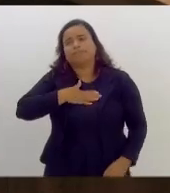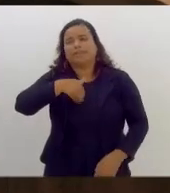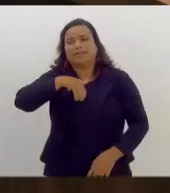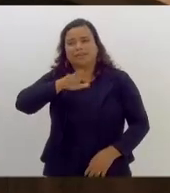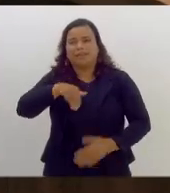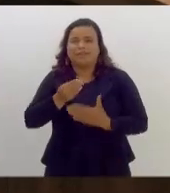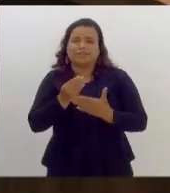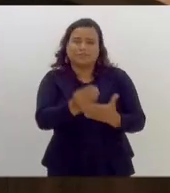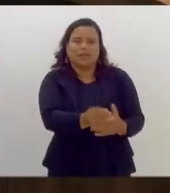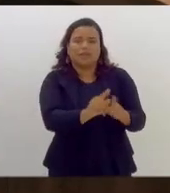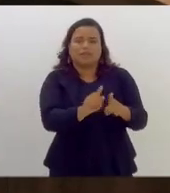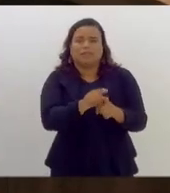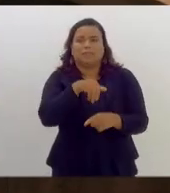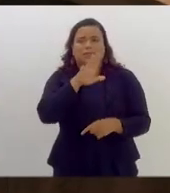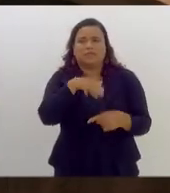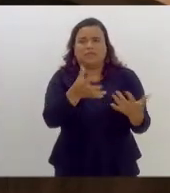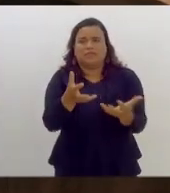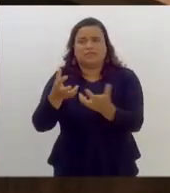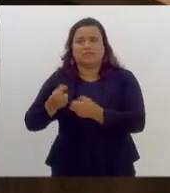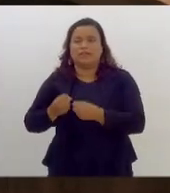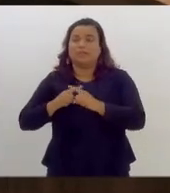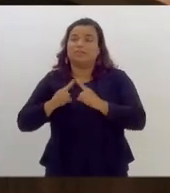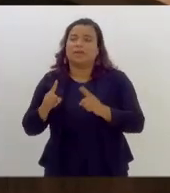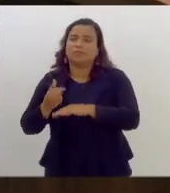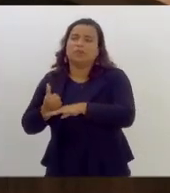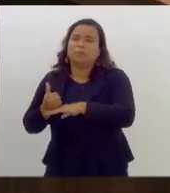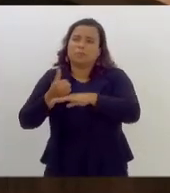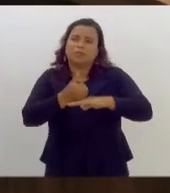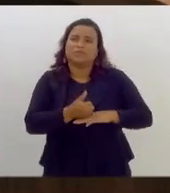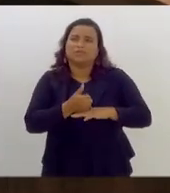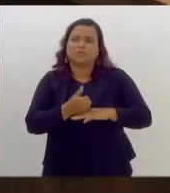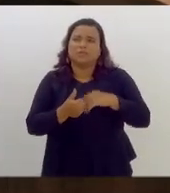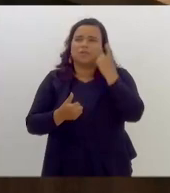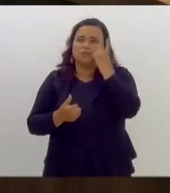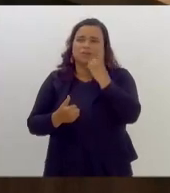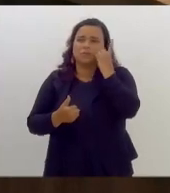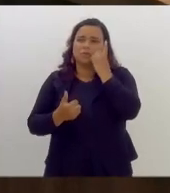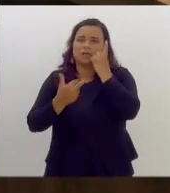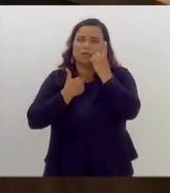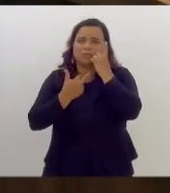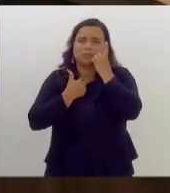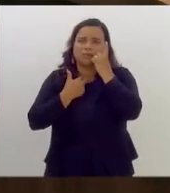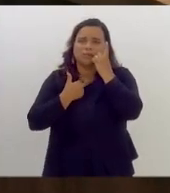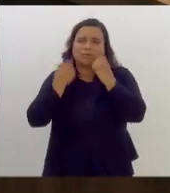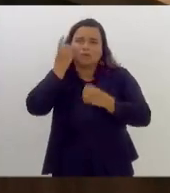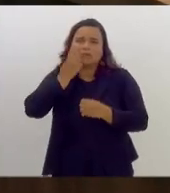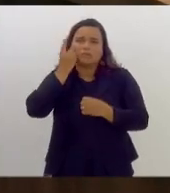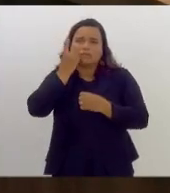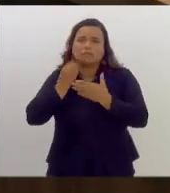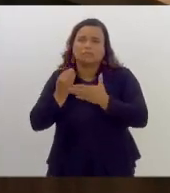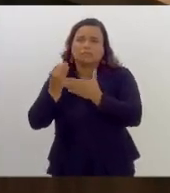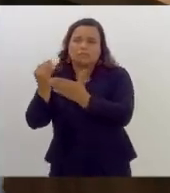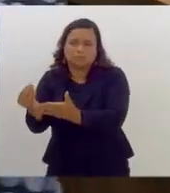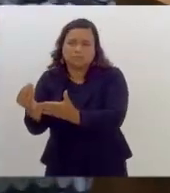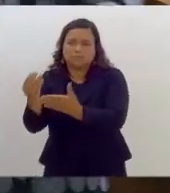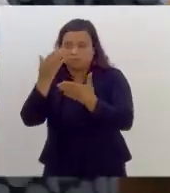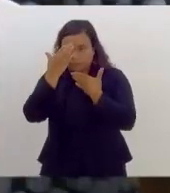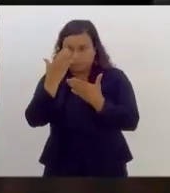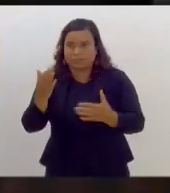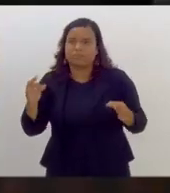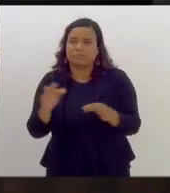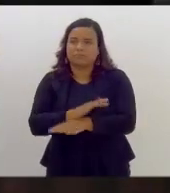por quem recebe, mas tenho um posicionamento de que um deputado não deve dar um diploma a outro deputado. Obrigado.